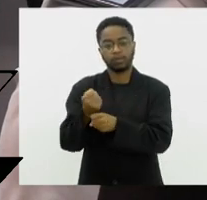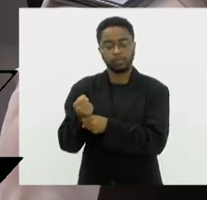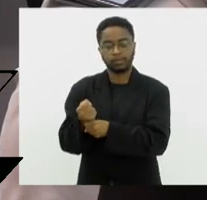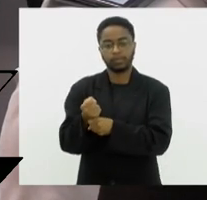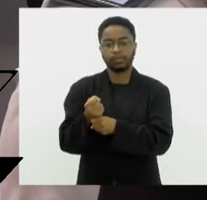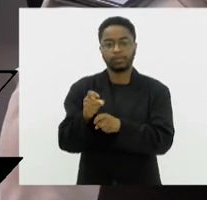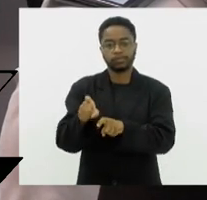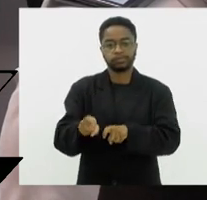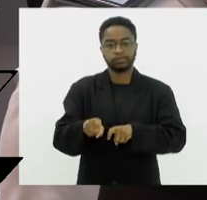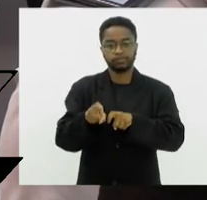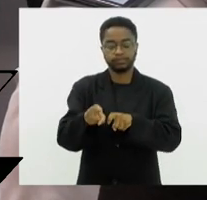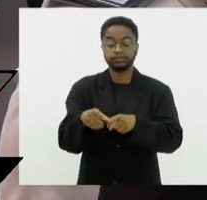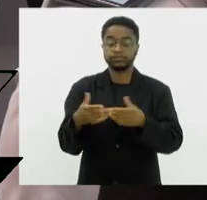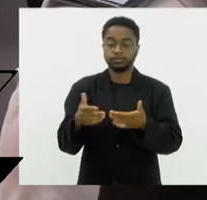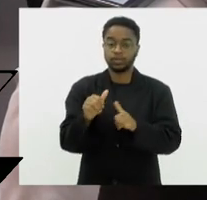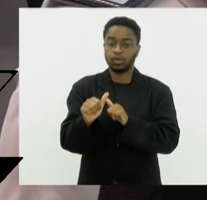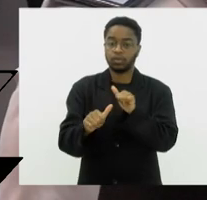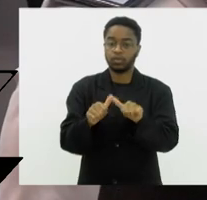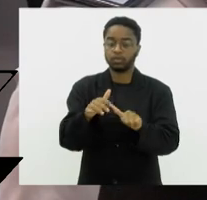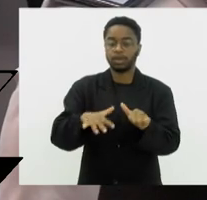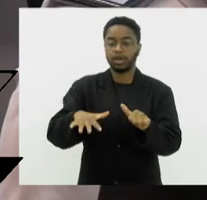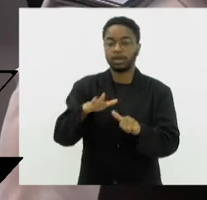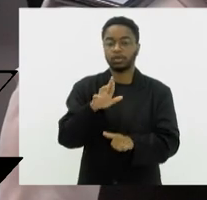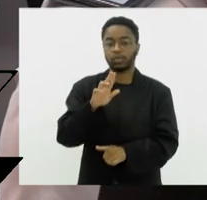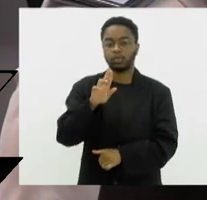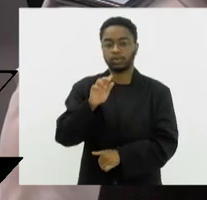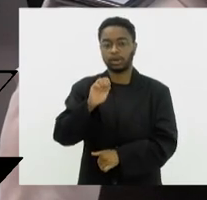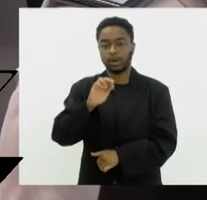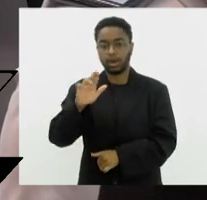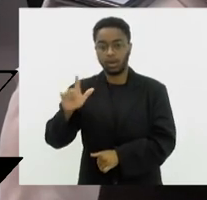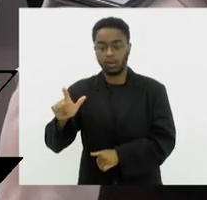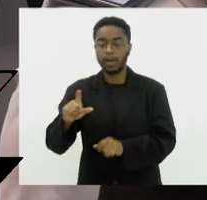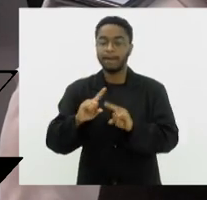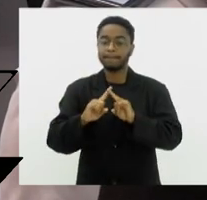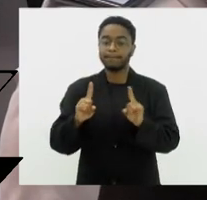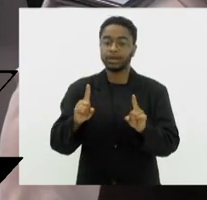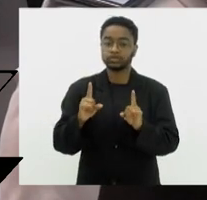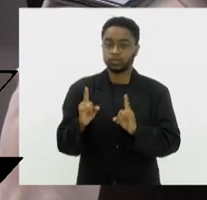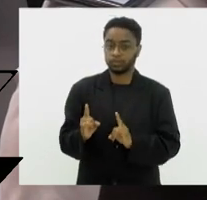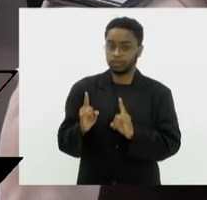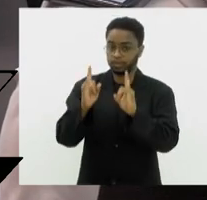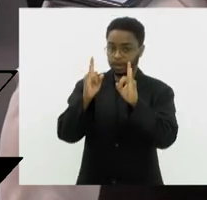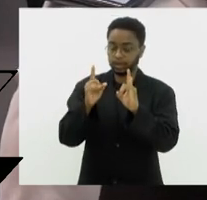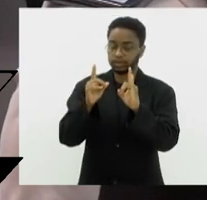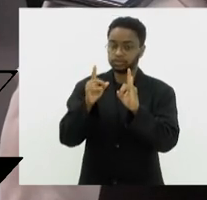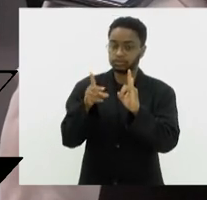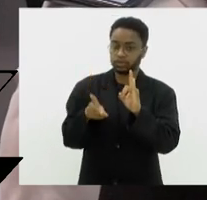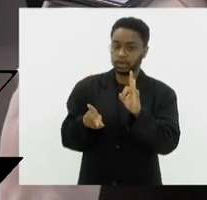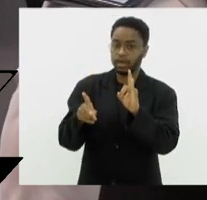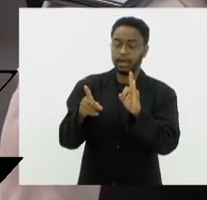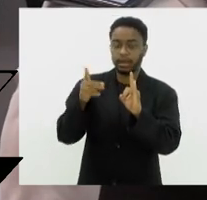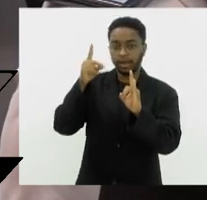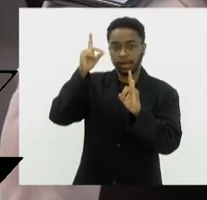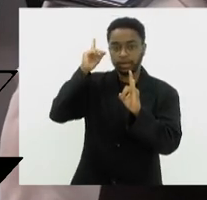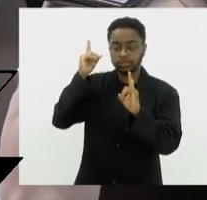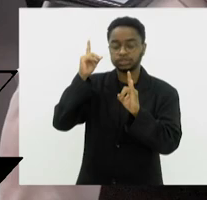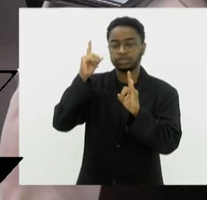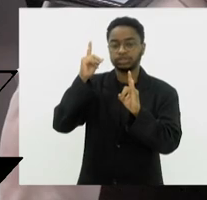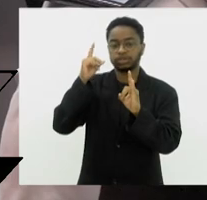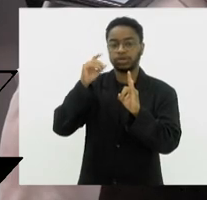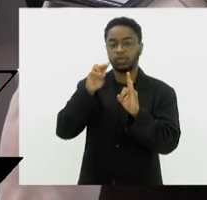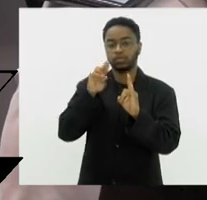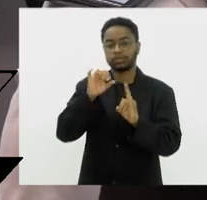rural. E a ideia é que o que sobrou do prédio da antiga usina, onde se incineravam